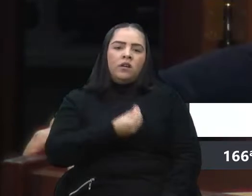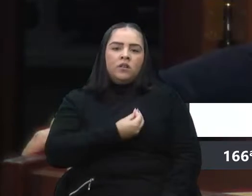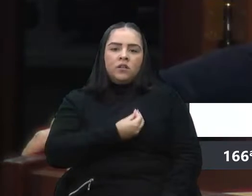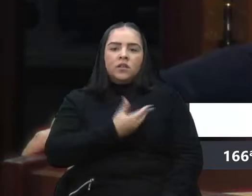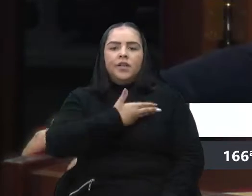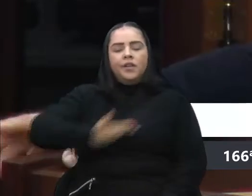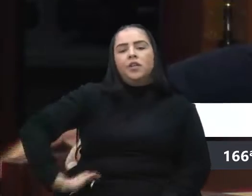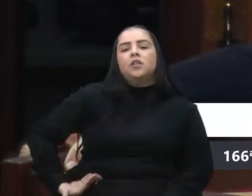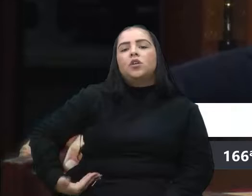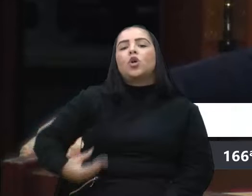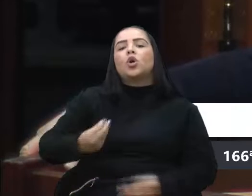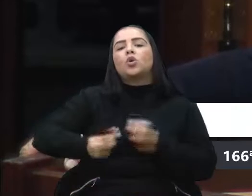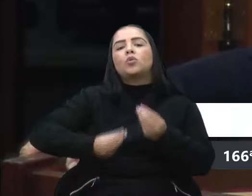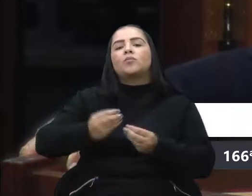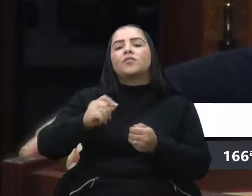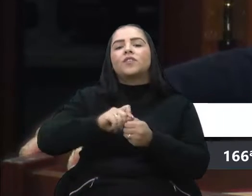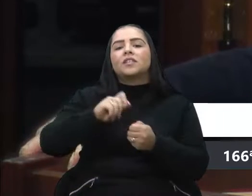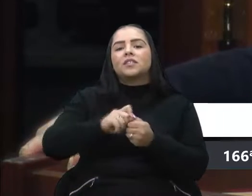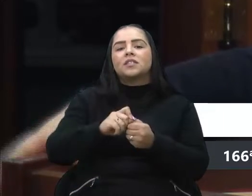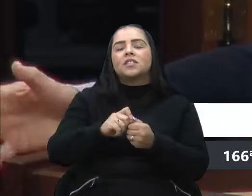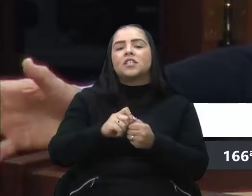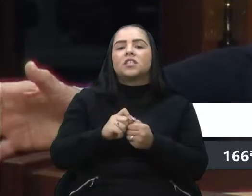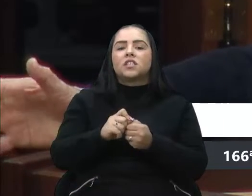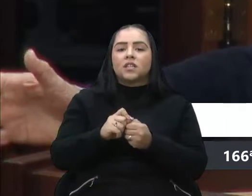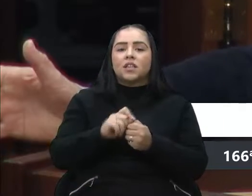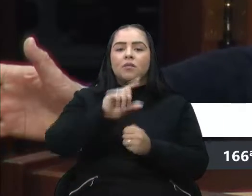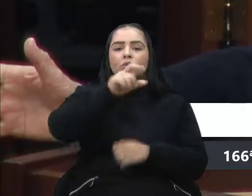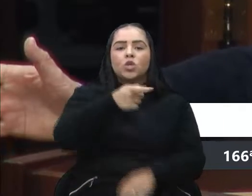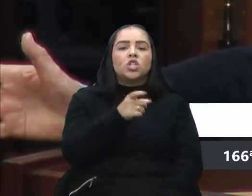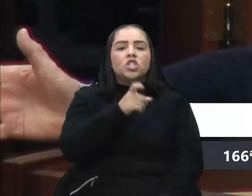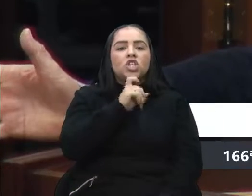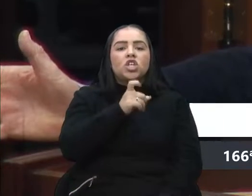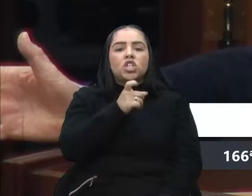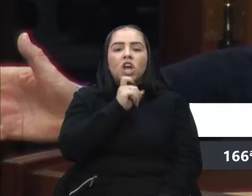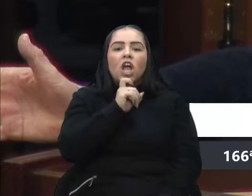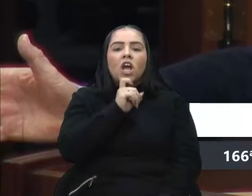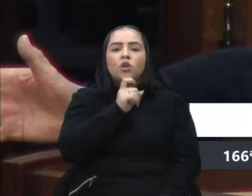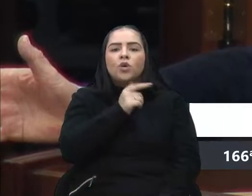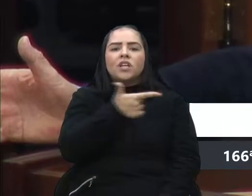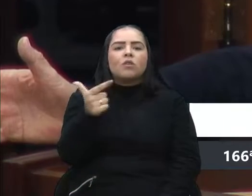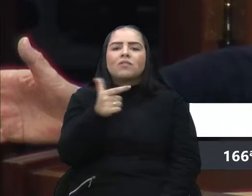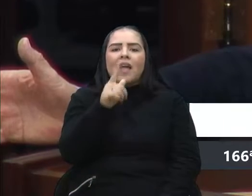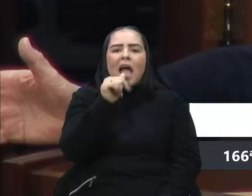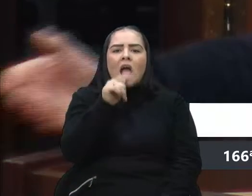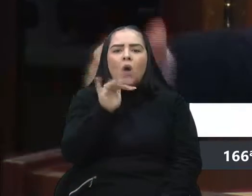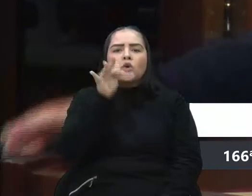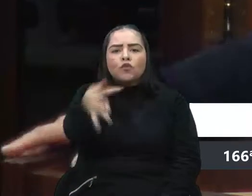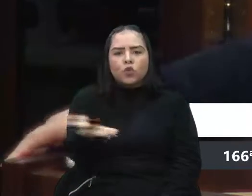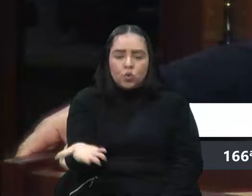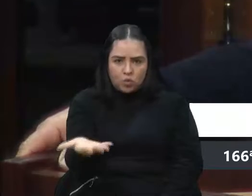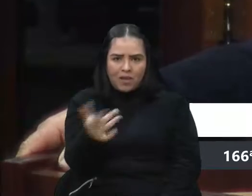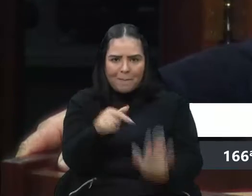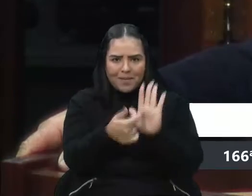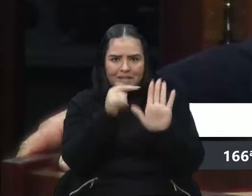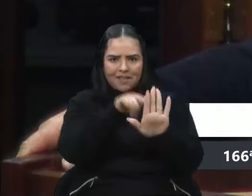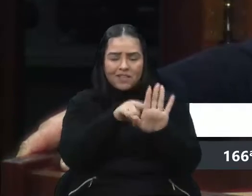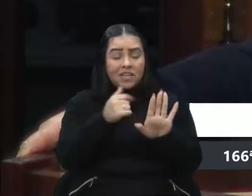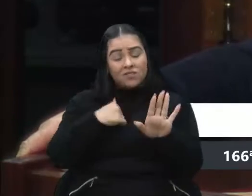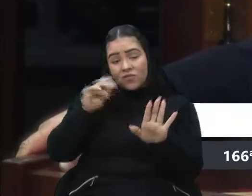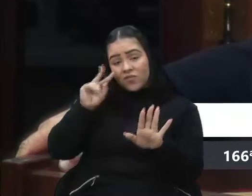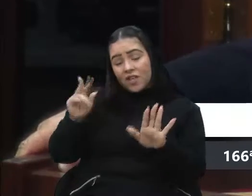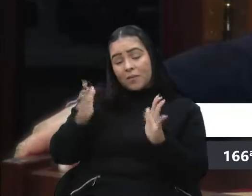vamos fazer gelo sem água no futuro. Parece que estão querendo passar essa imagem. Eu vejo pela minha